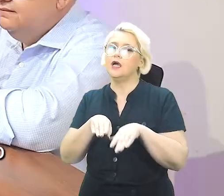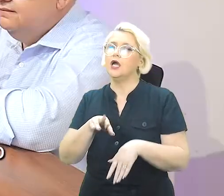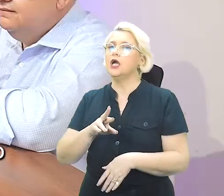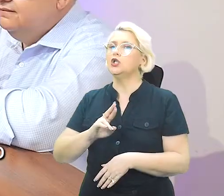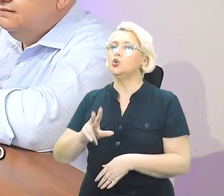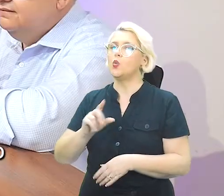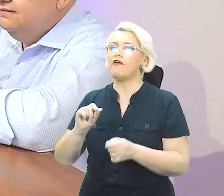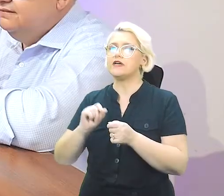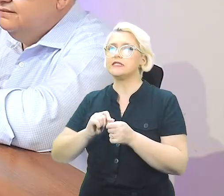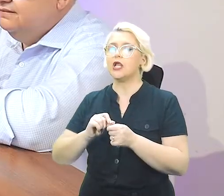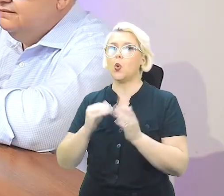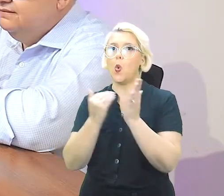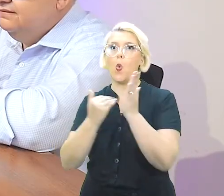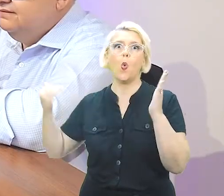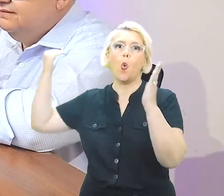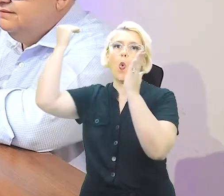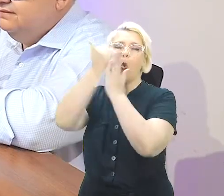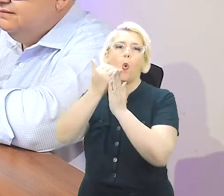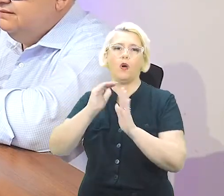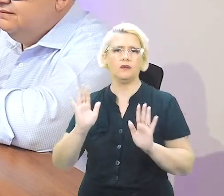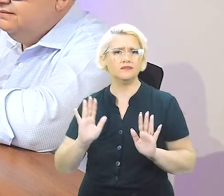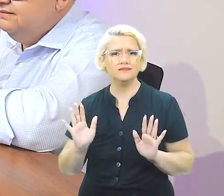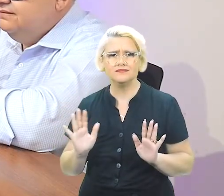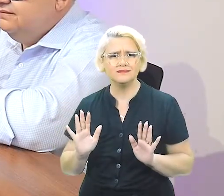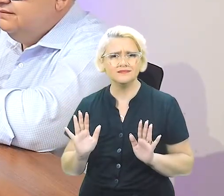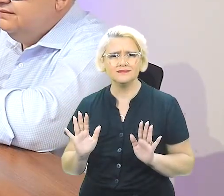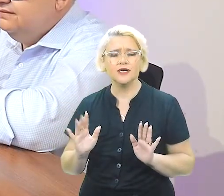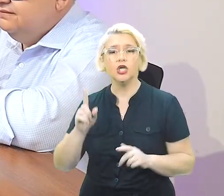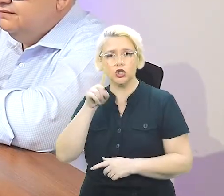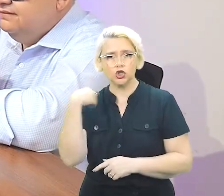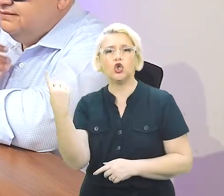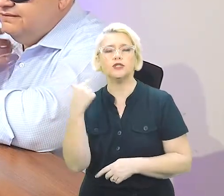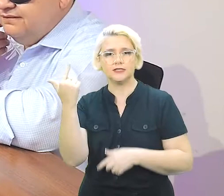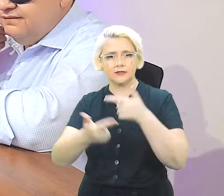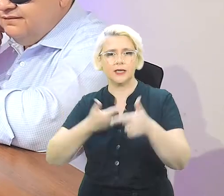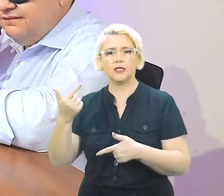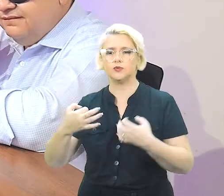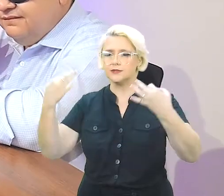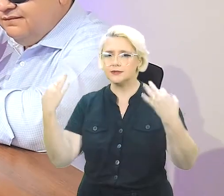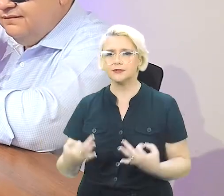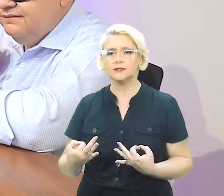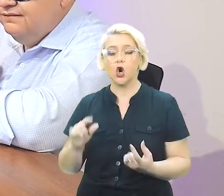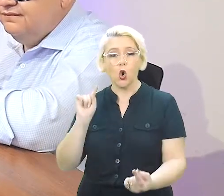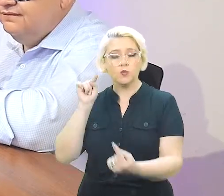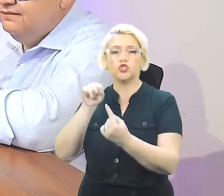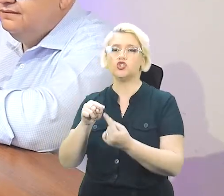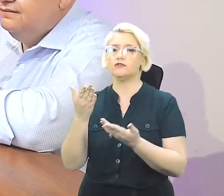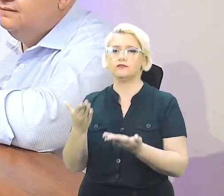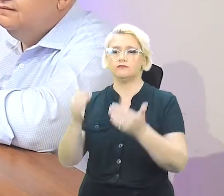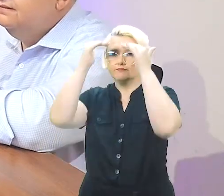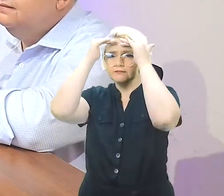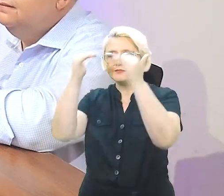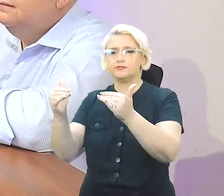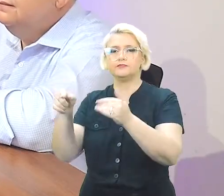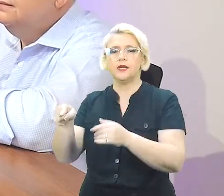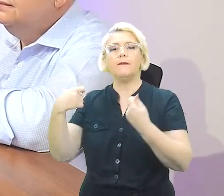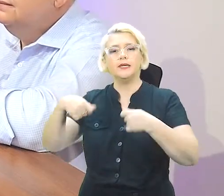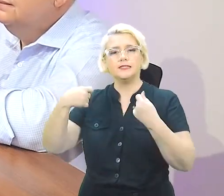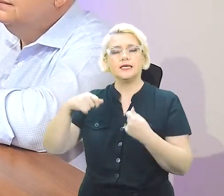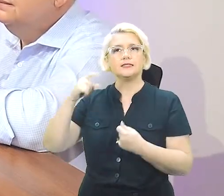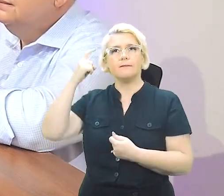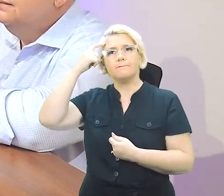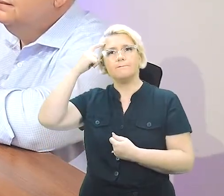nenhuma coisa demais. A gente está fazendo o que deve ser feito, e, para isso, a gente tem que